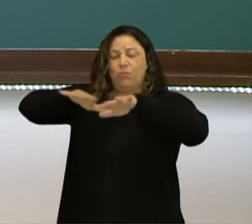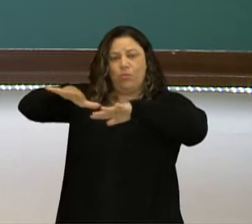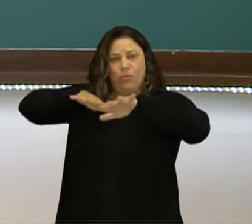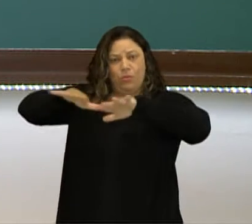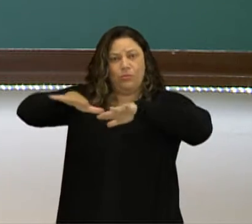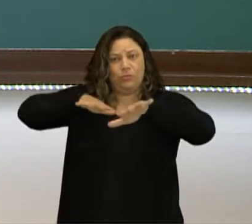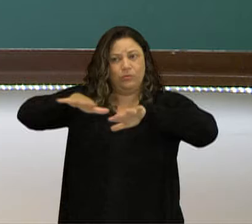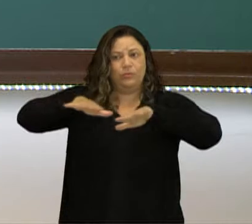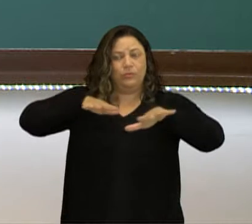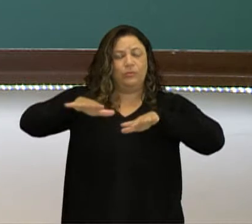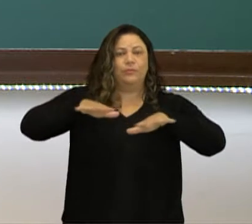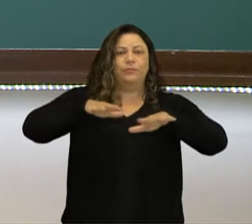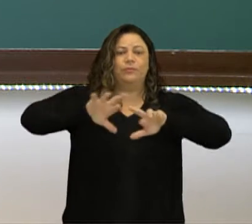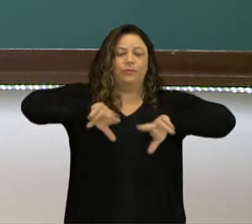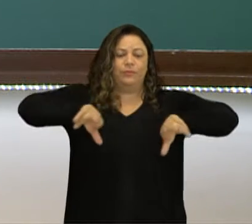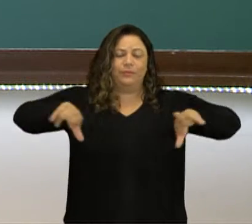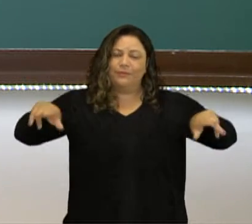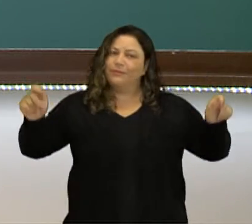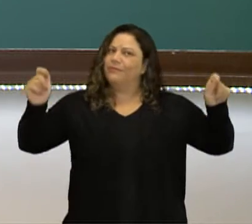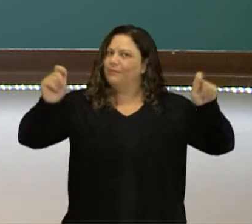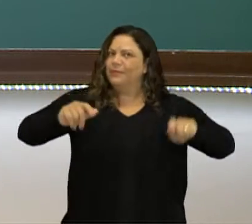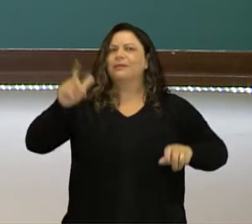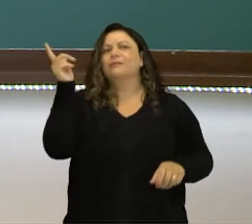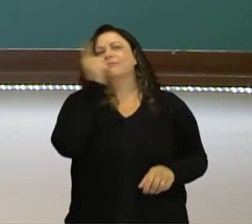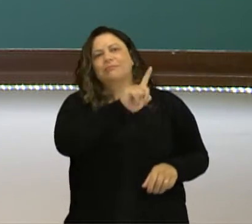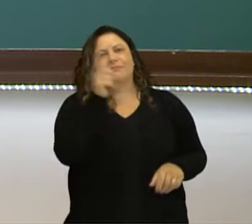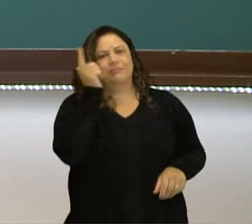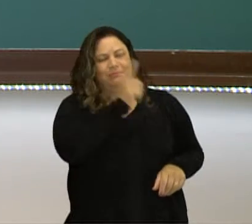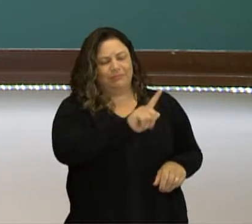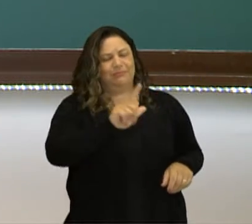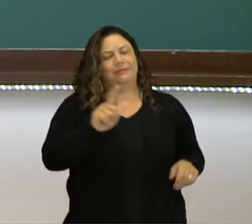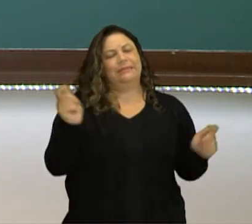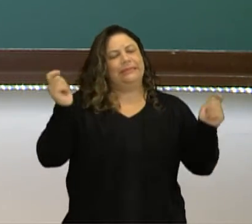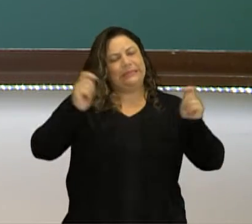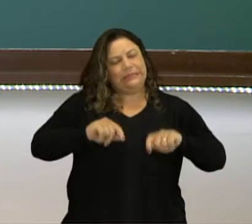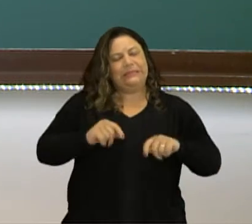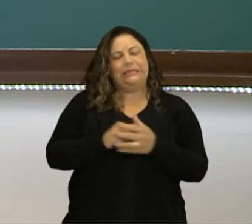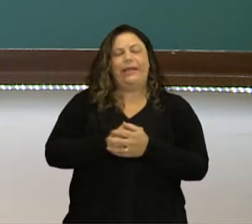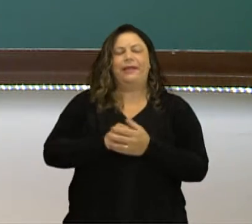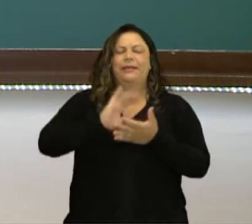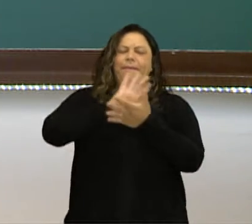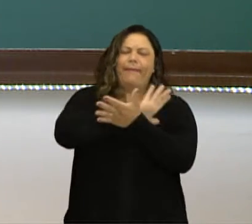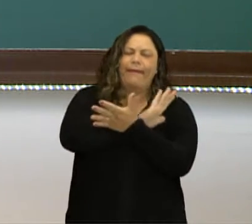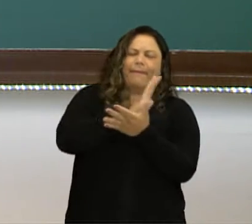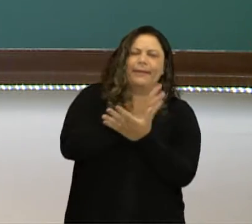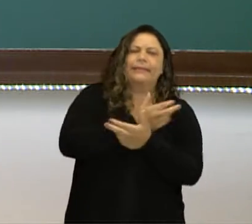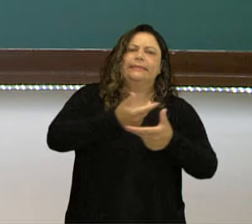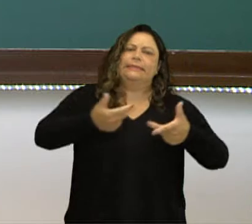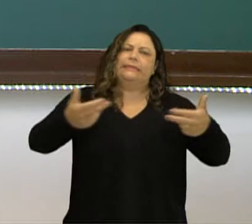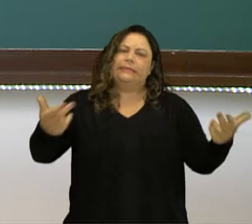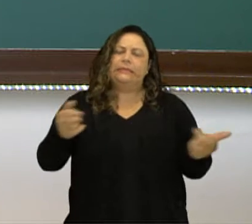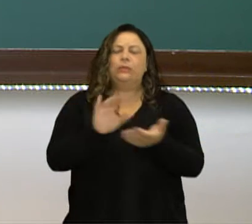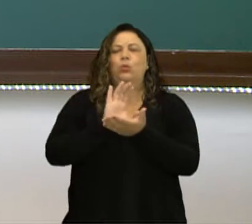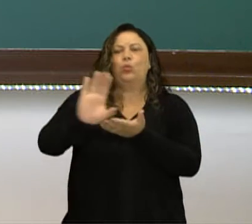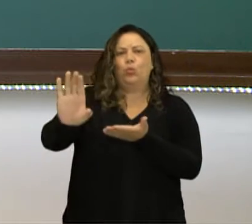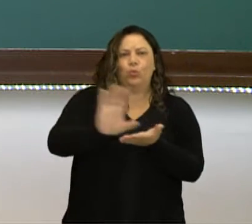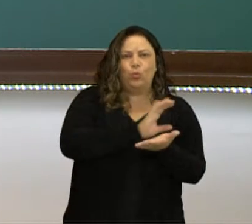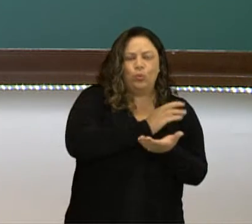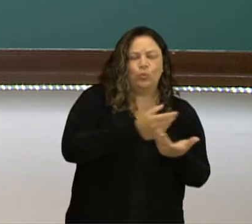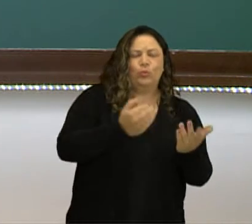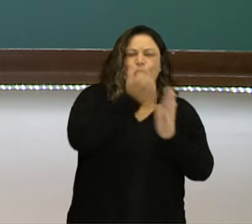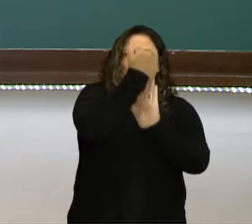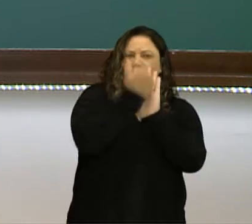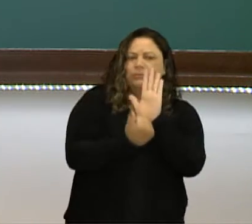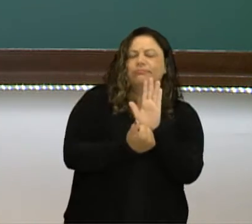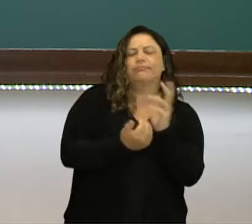movimento em consideração, né, a isso, você consegue maximizar lucros, reduzir custos e assim por diante, certo? Tem um pouco mais de